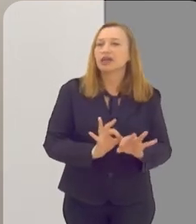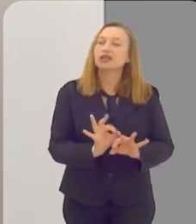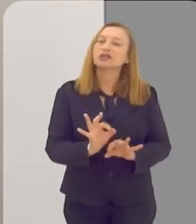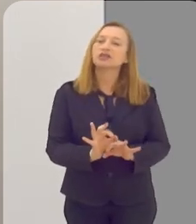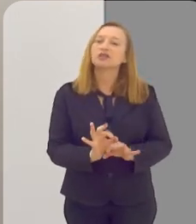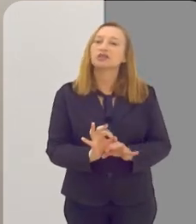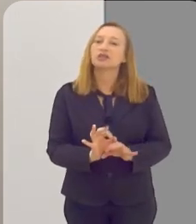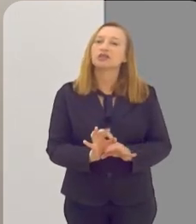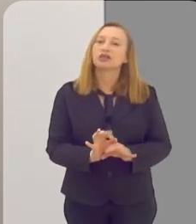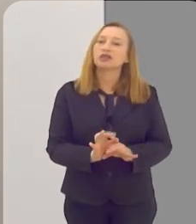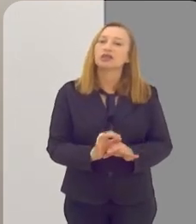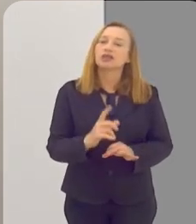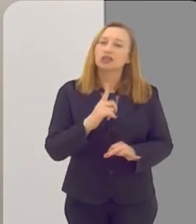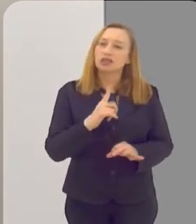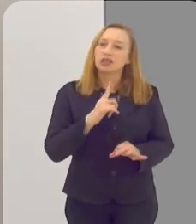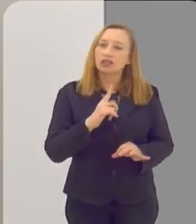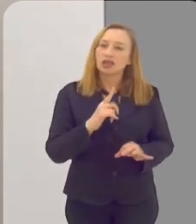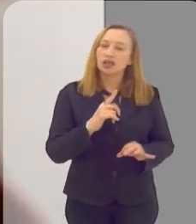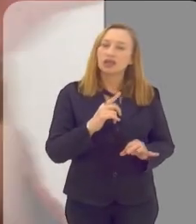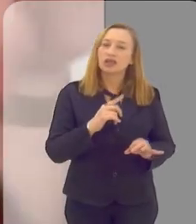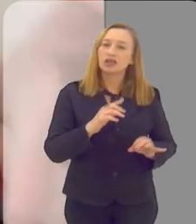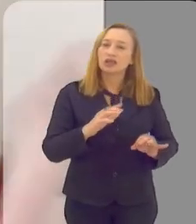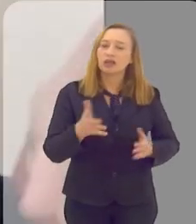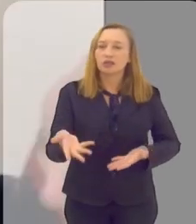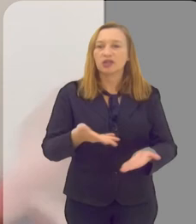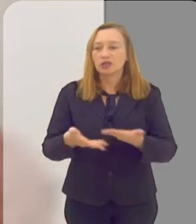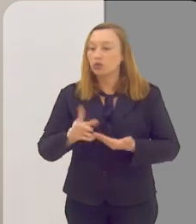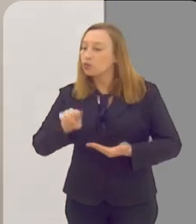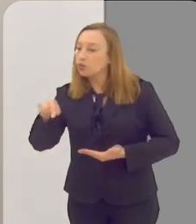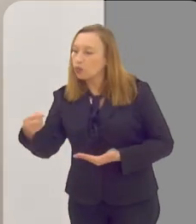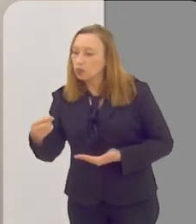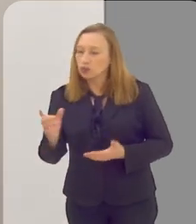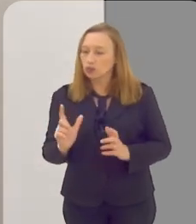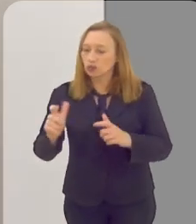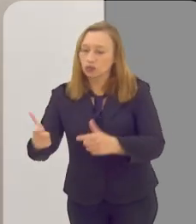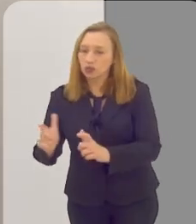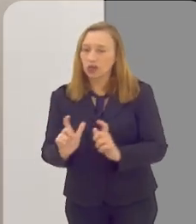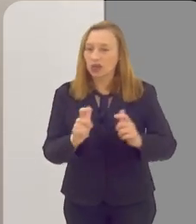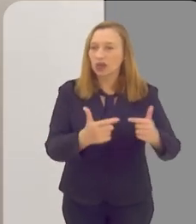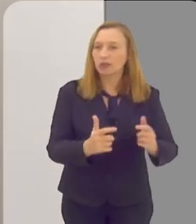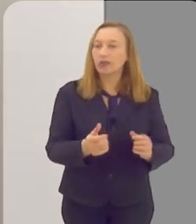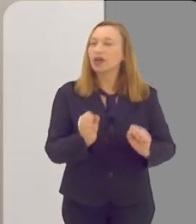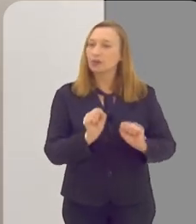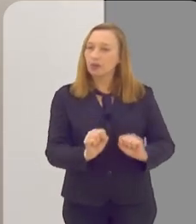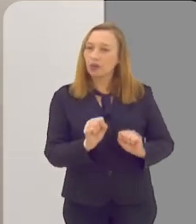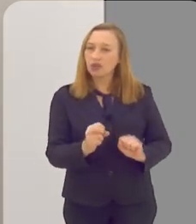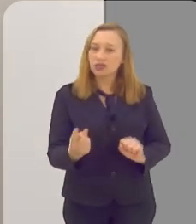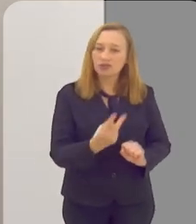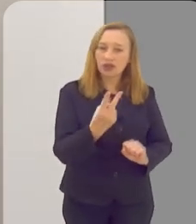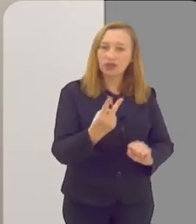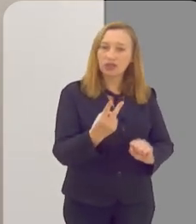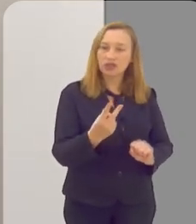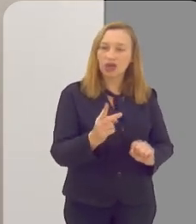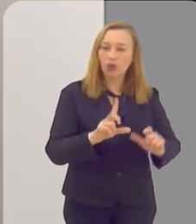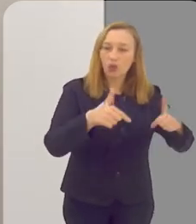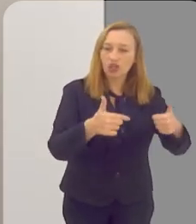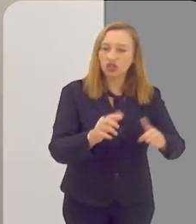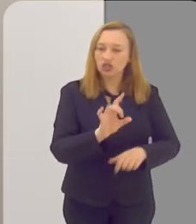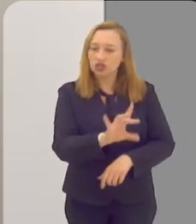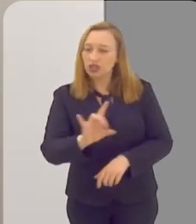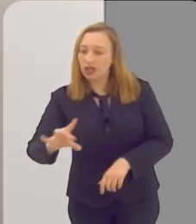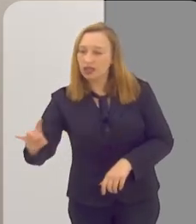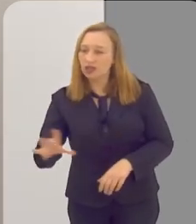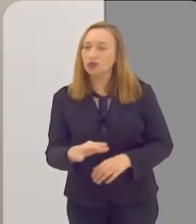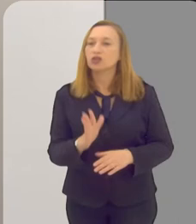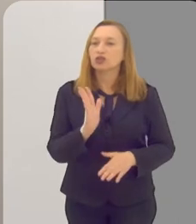né? A rede que está ali presente, que possui participação em outras redes, para que a gente possa priorizar as